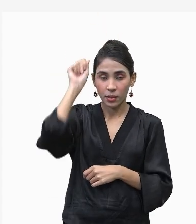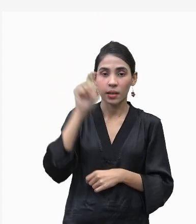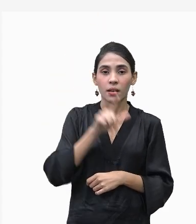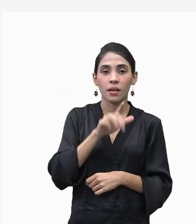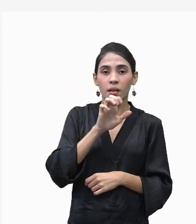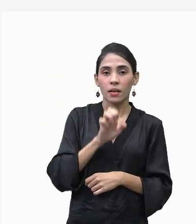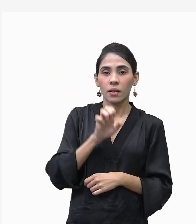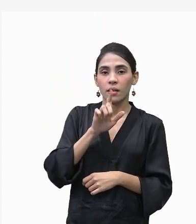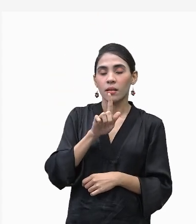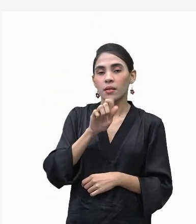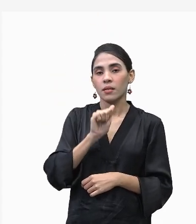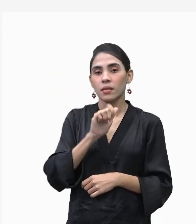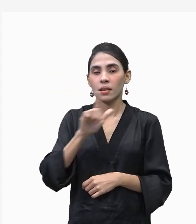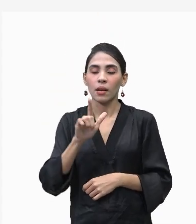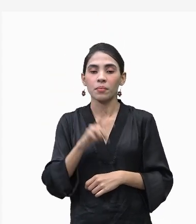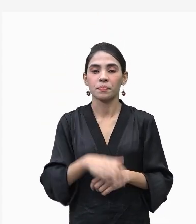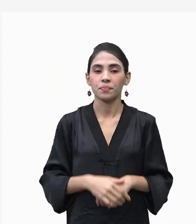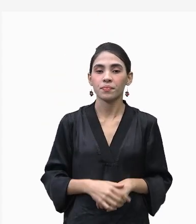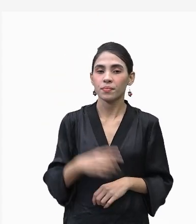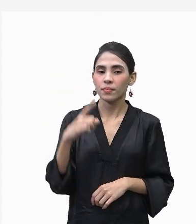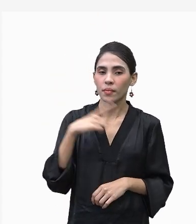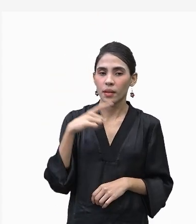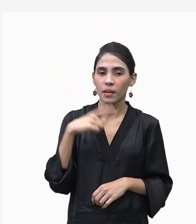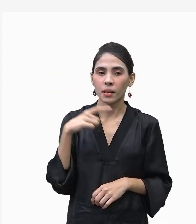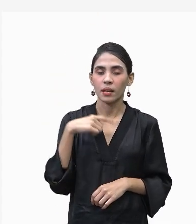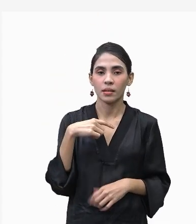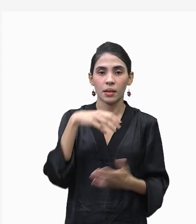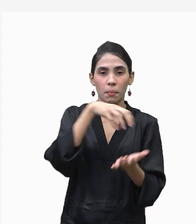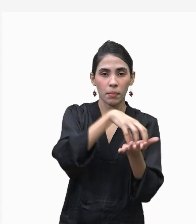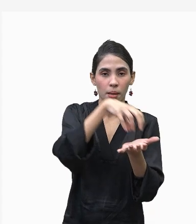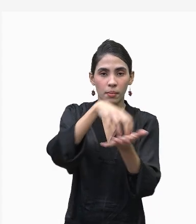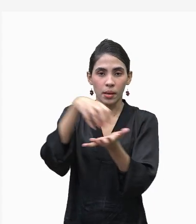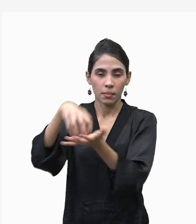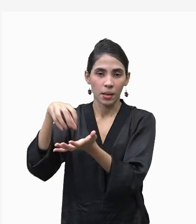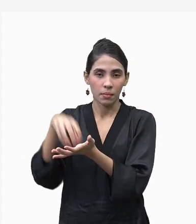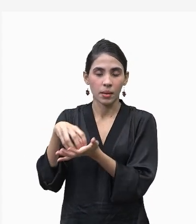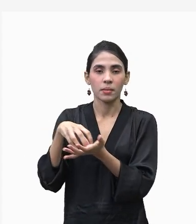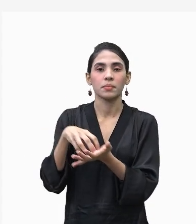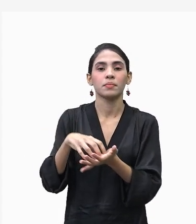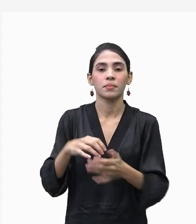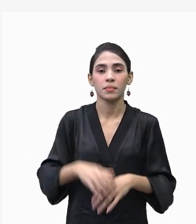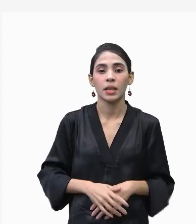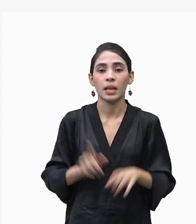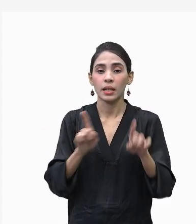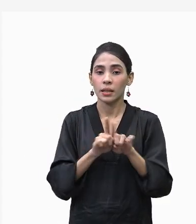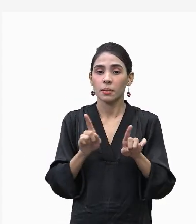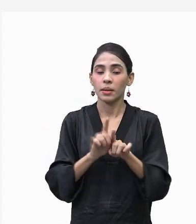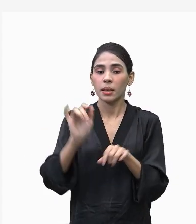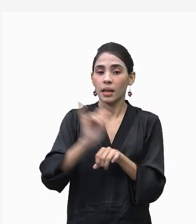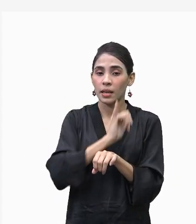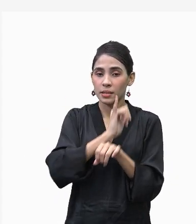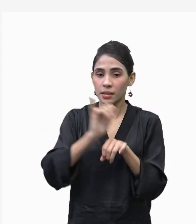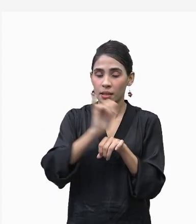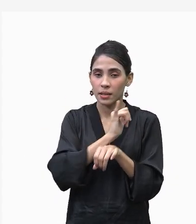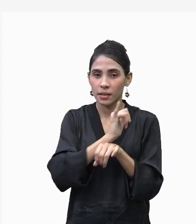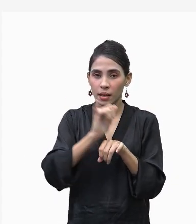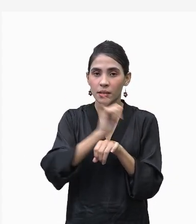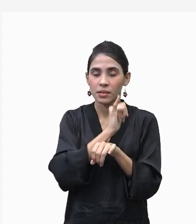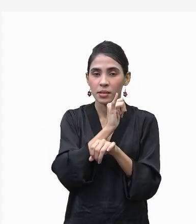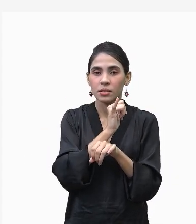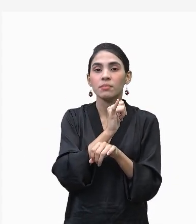aqui as chamadas unidades territoriais e as estratégias que são